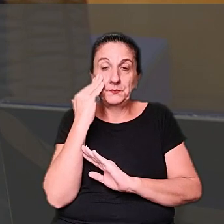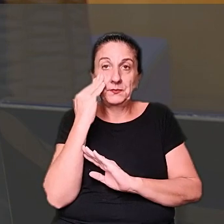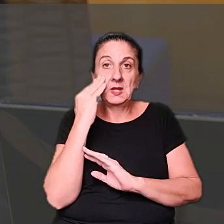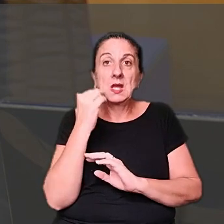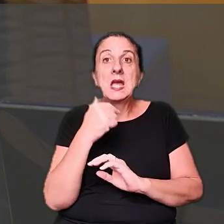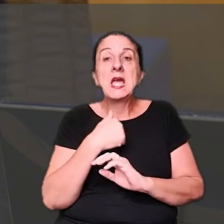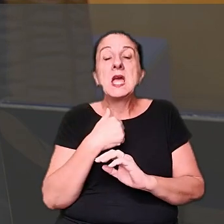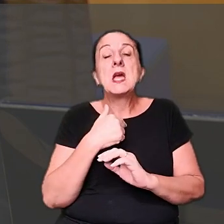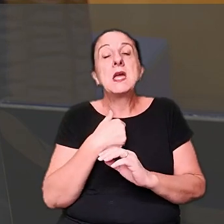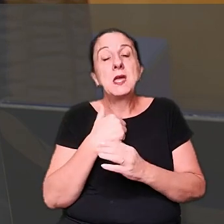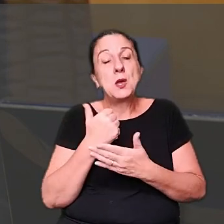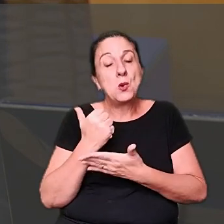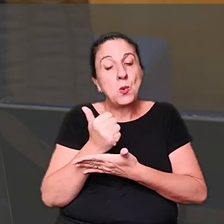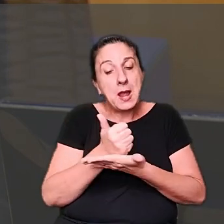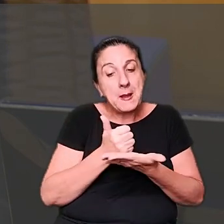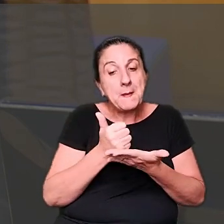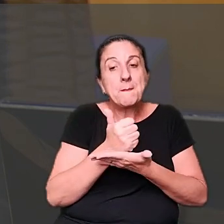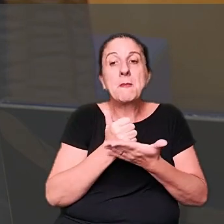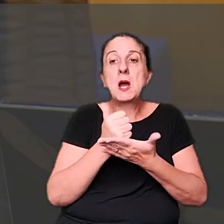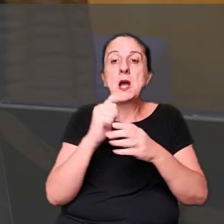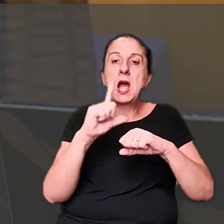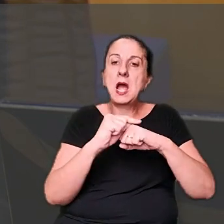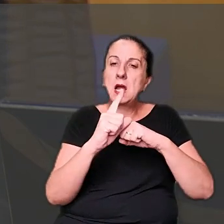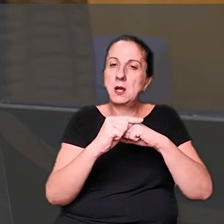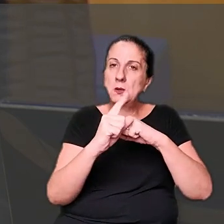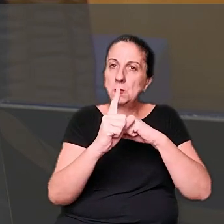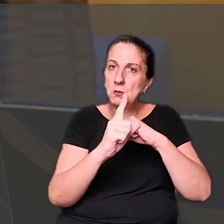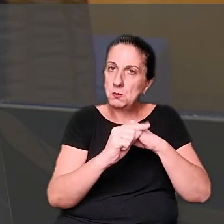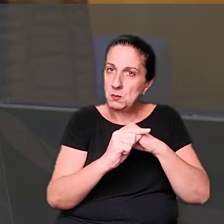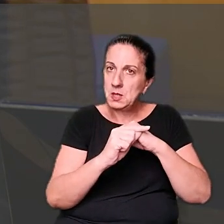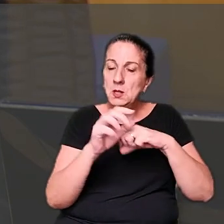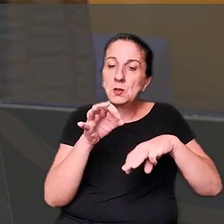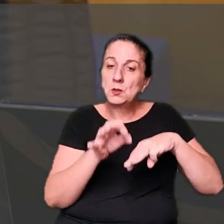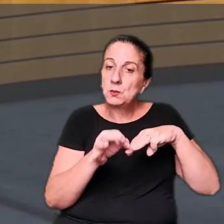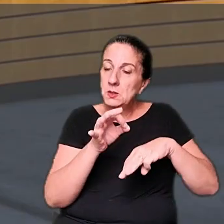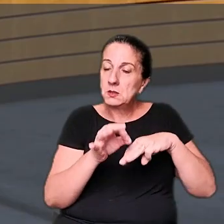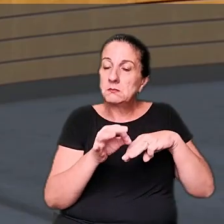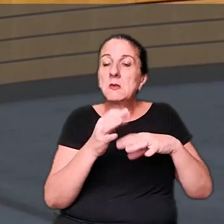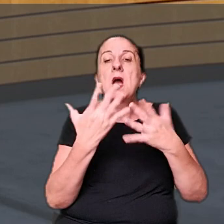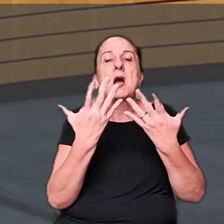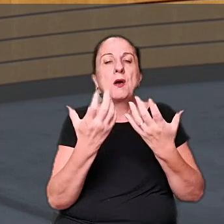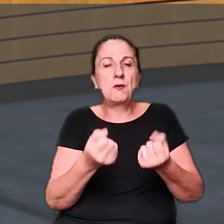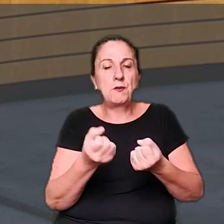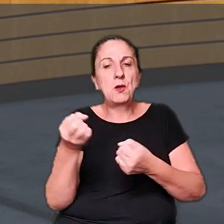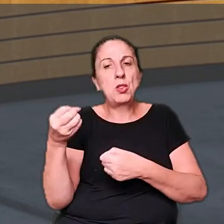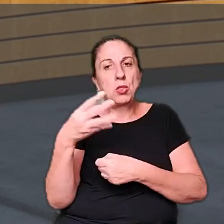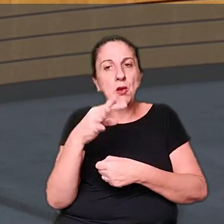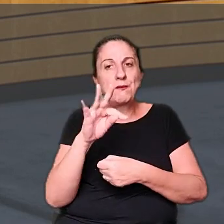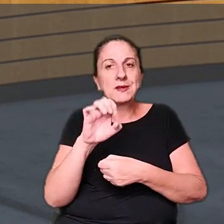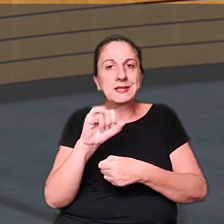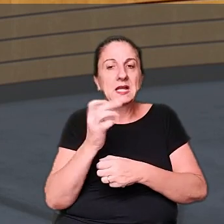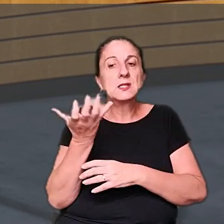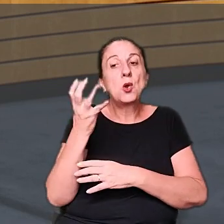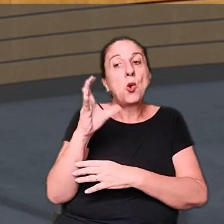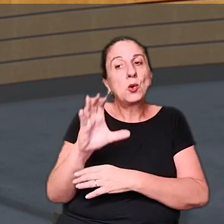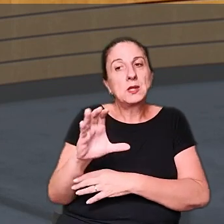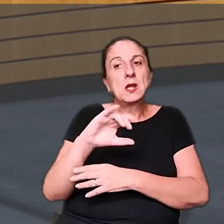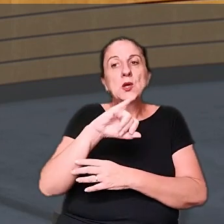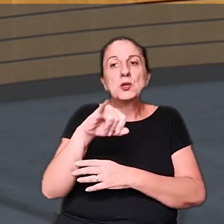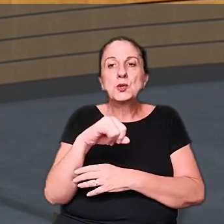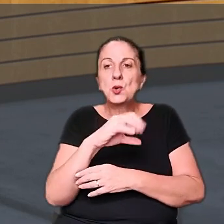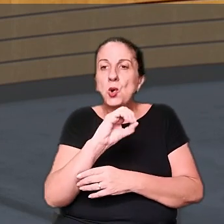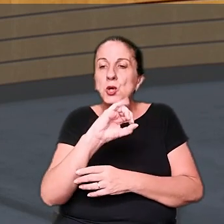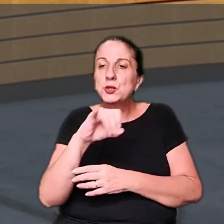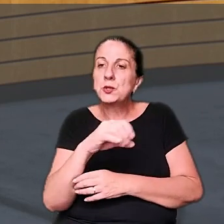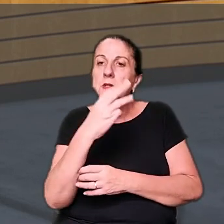entendimento. Então, eu endosso os argumentos adotados pelo ministro Ives Gandra. A favor da nova tese jurídica, contrária ao